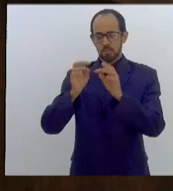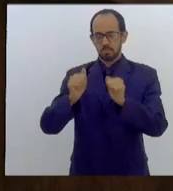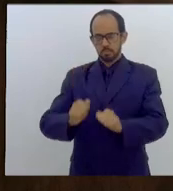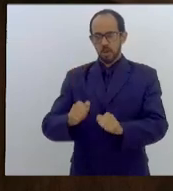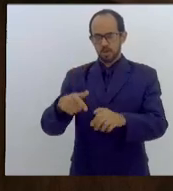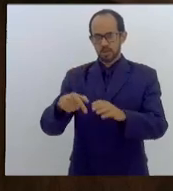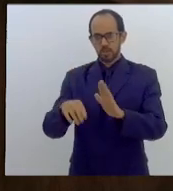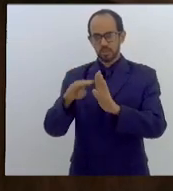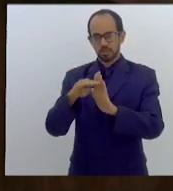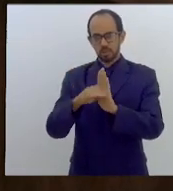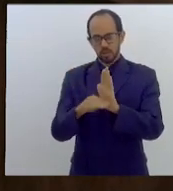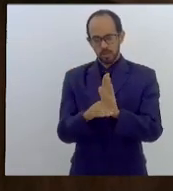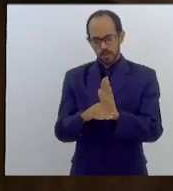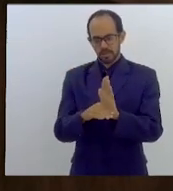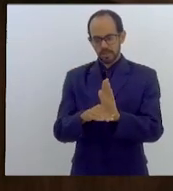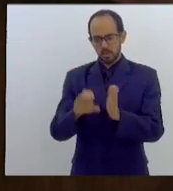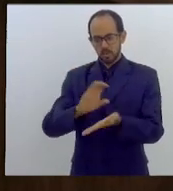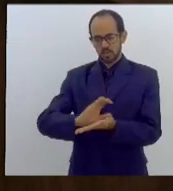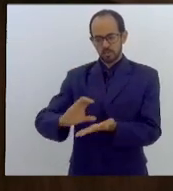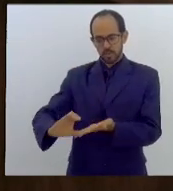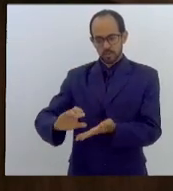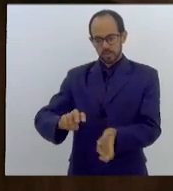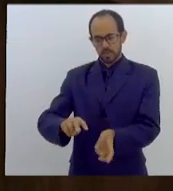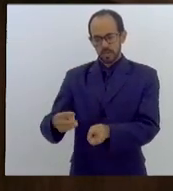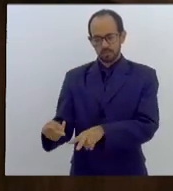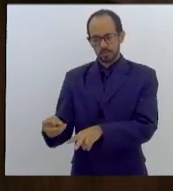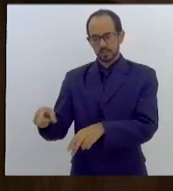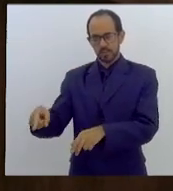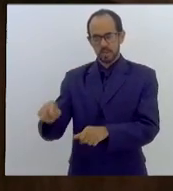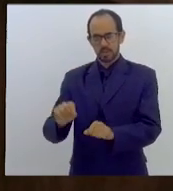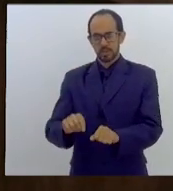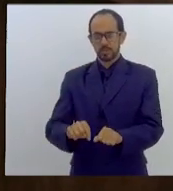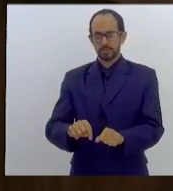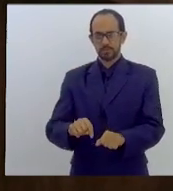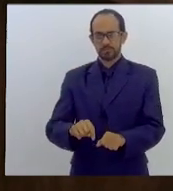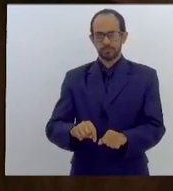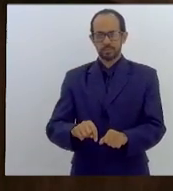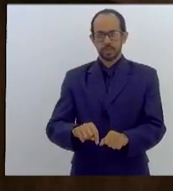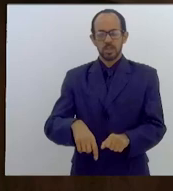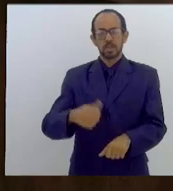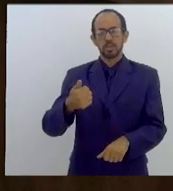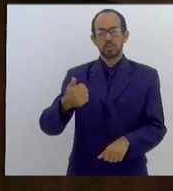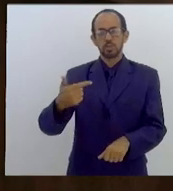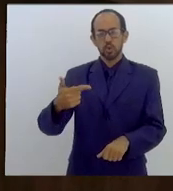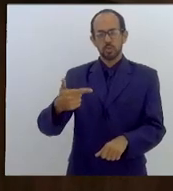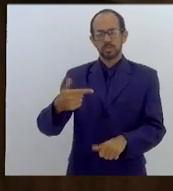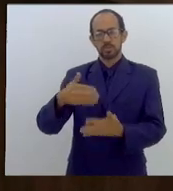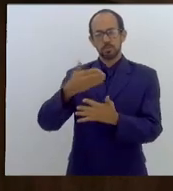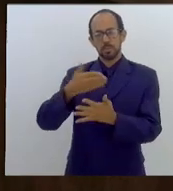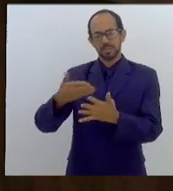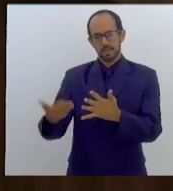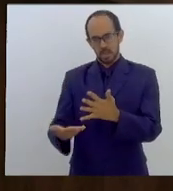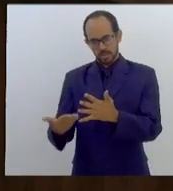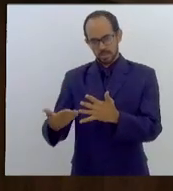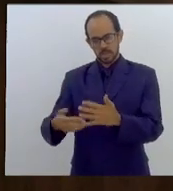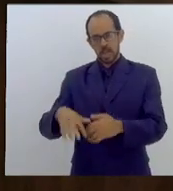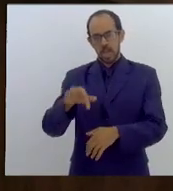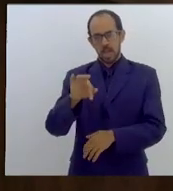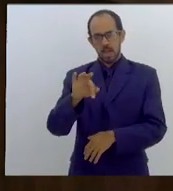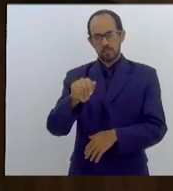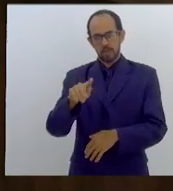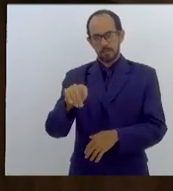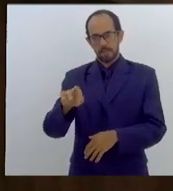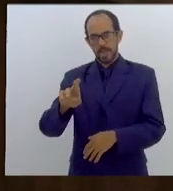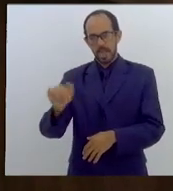a sua programação orçamentária repassada em duodécimos, A FAPERJ, eu quero lembrar que a FAPERJ é quem